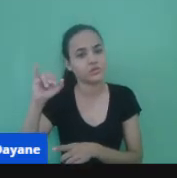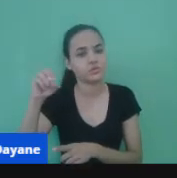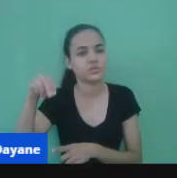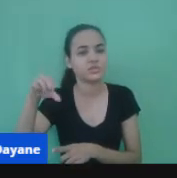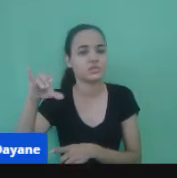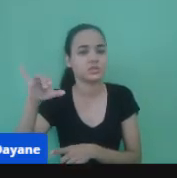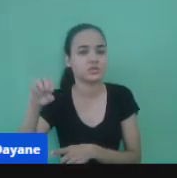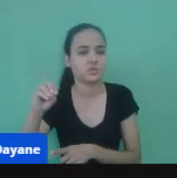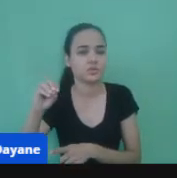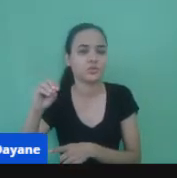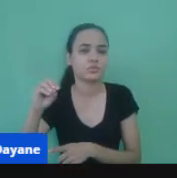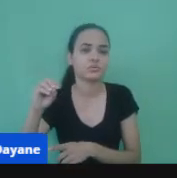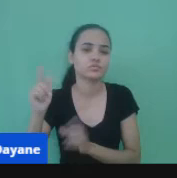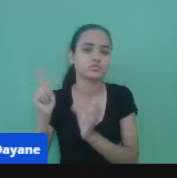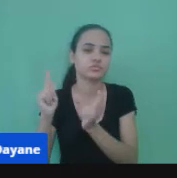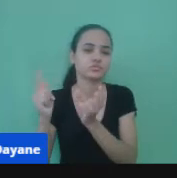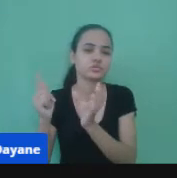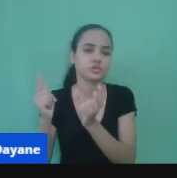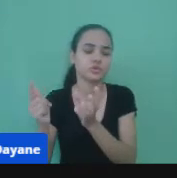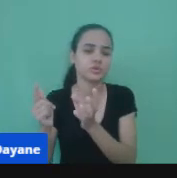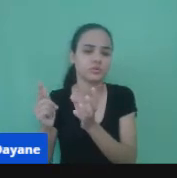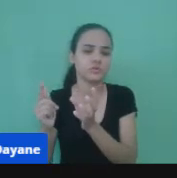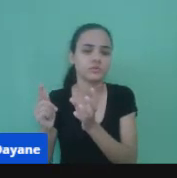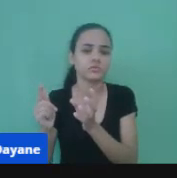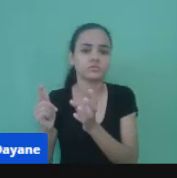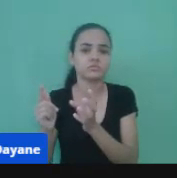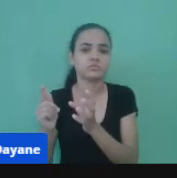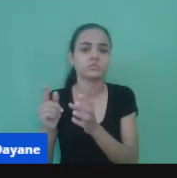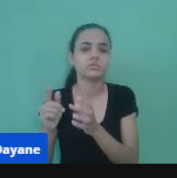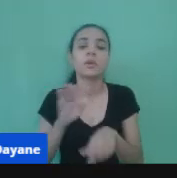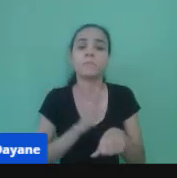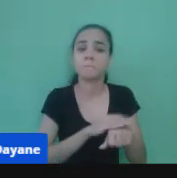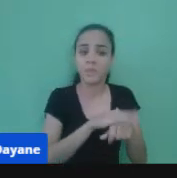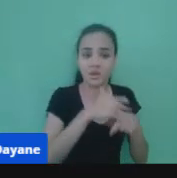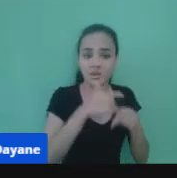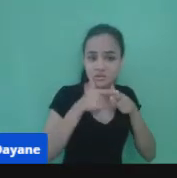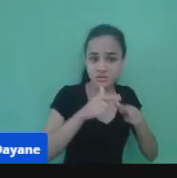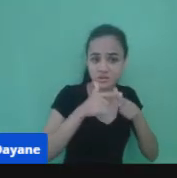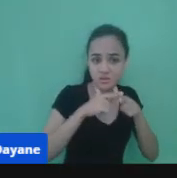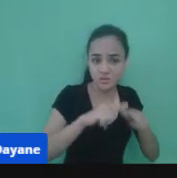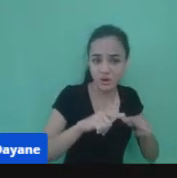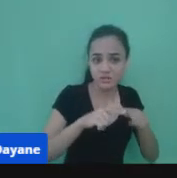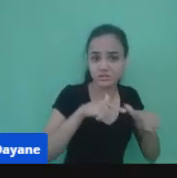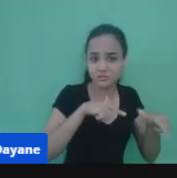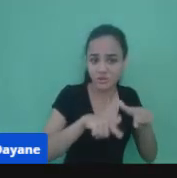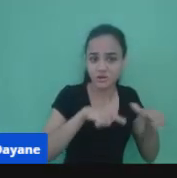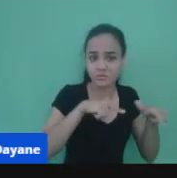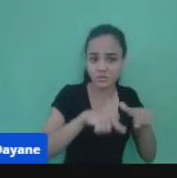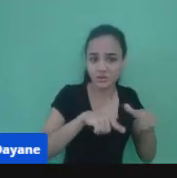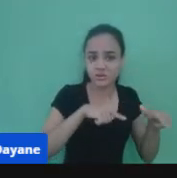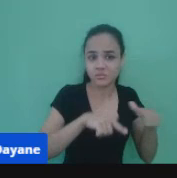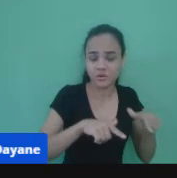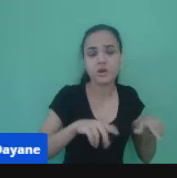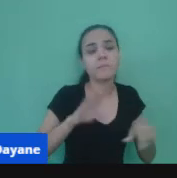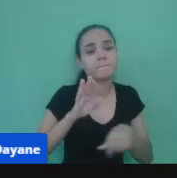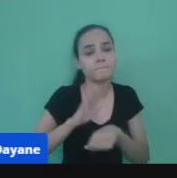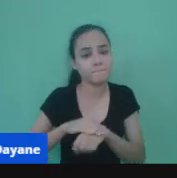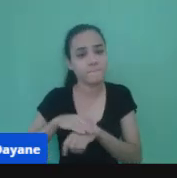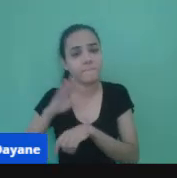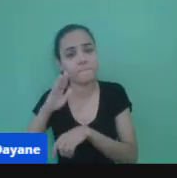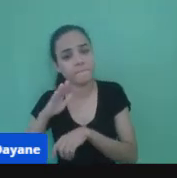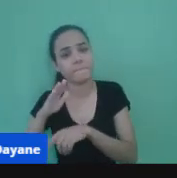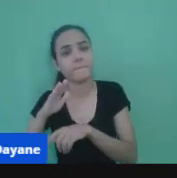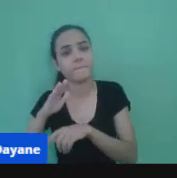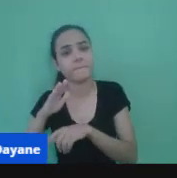com linguagens, maior o repertório construído pelos alunos, ampliando, portanto, a produção dos sentidos